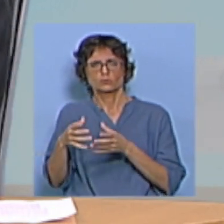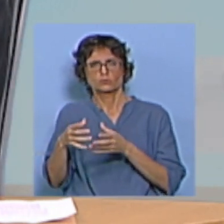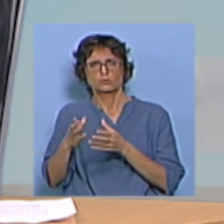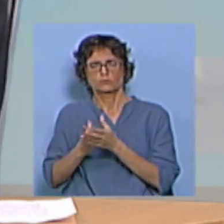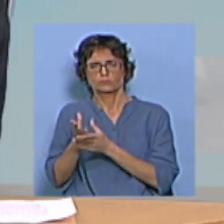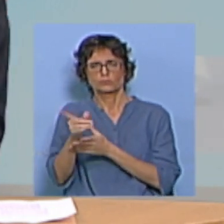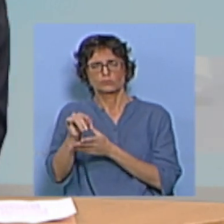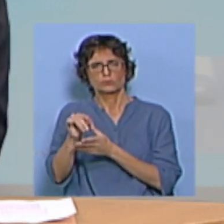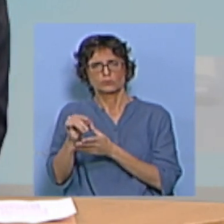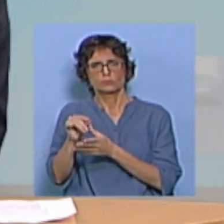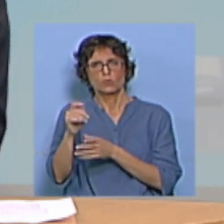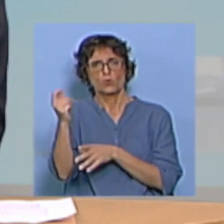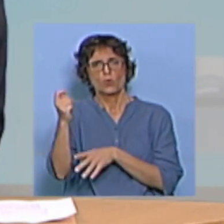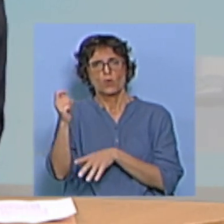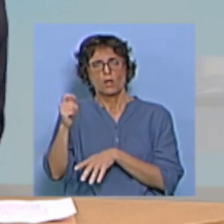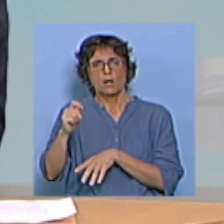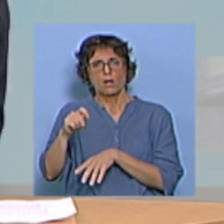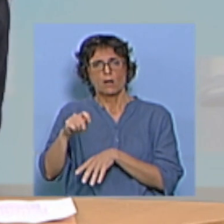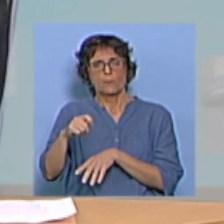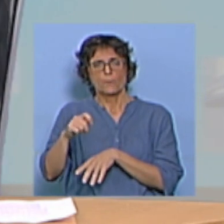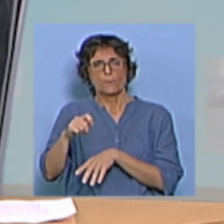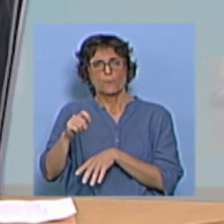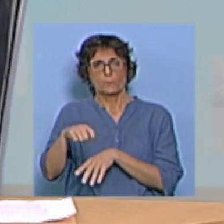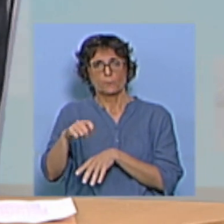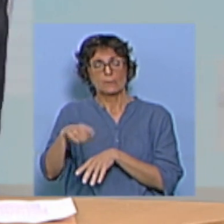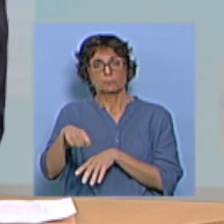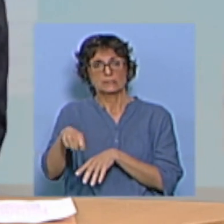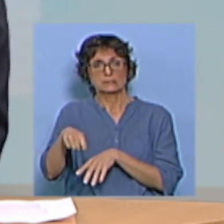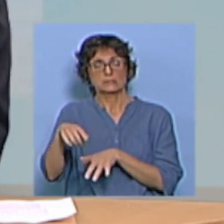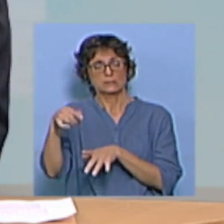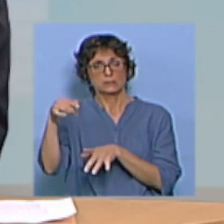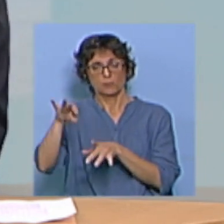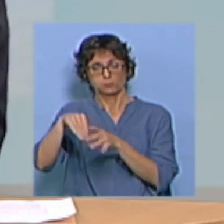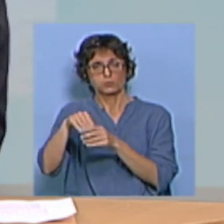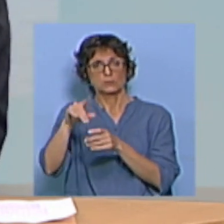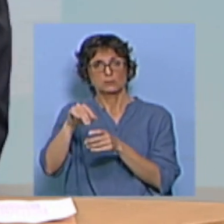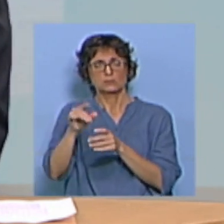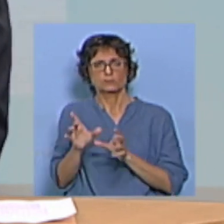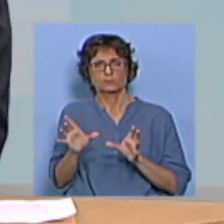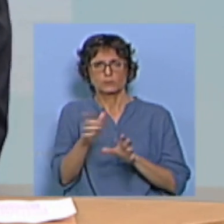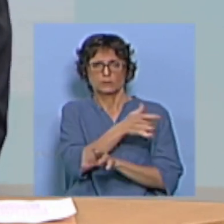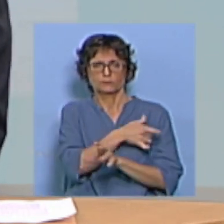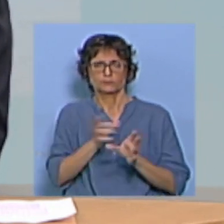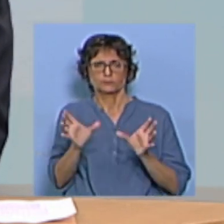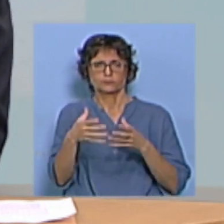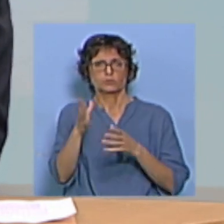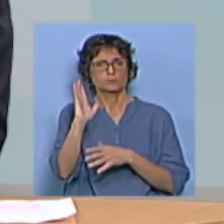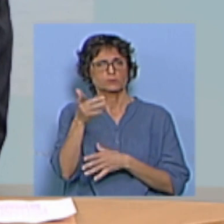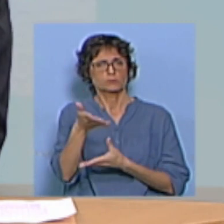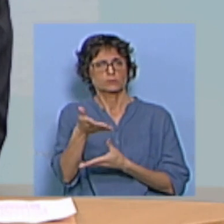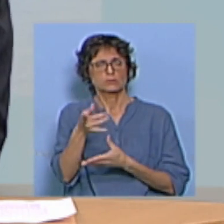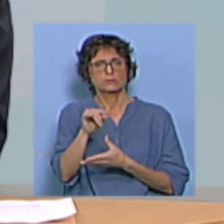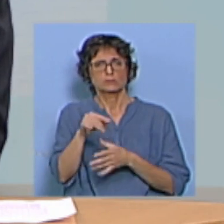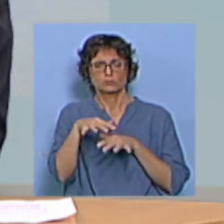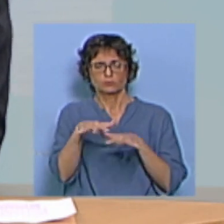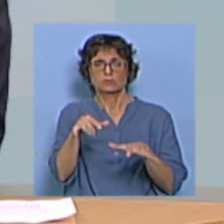parte a Presidência, também os Presidentes das Comissões Episcopais, das 7 comissões, e também os delegados da Conferência Episcopal em alguns organismos,